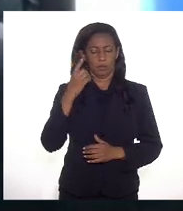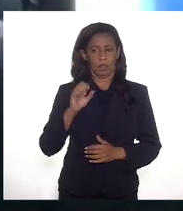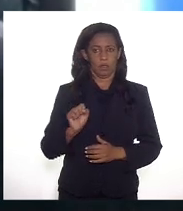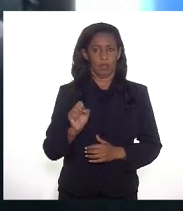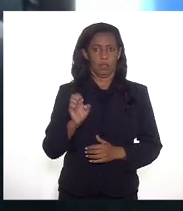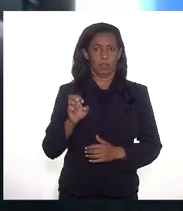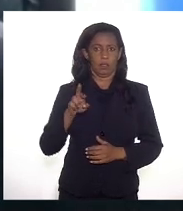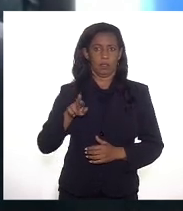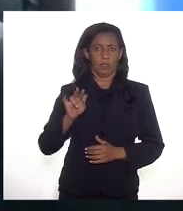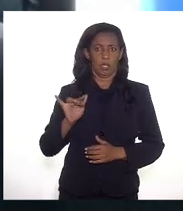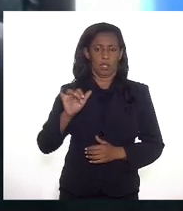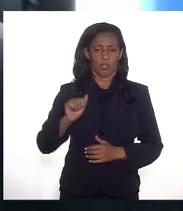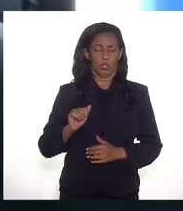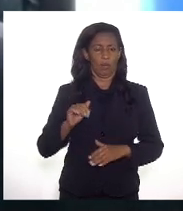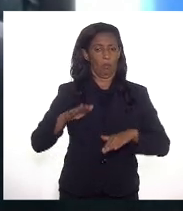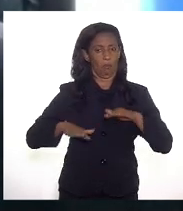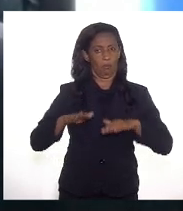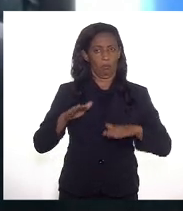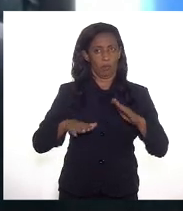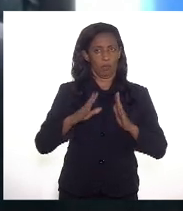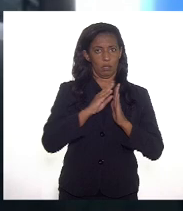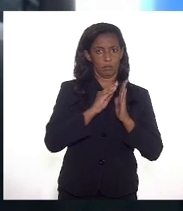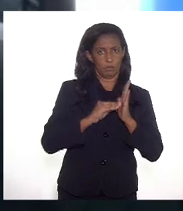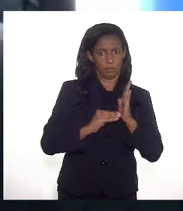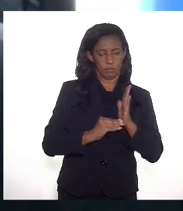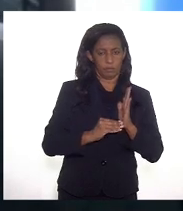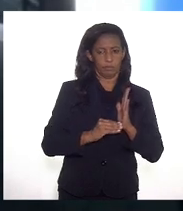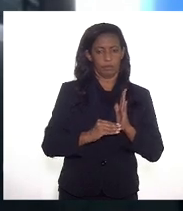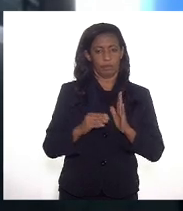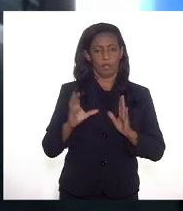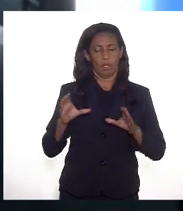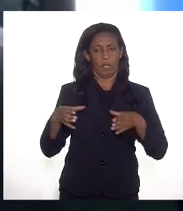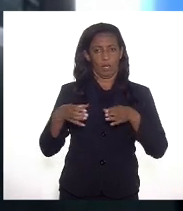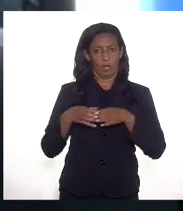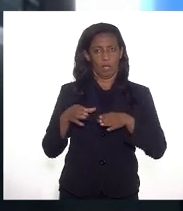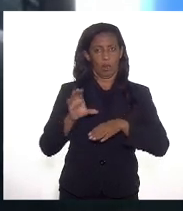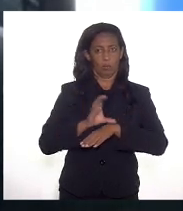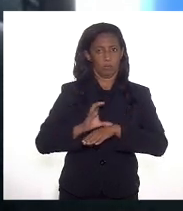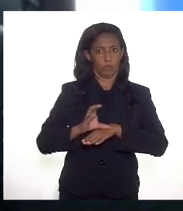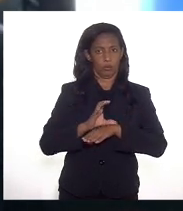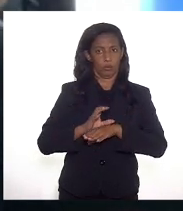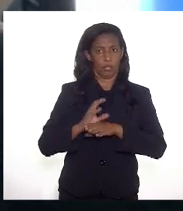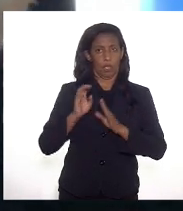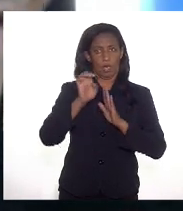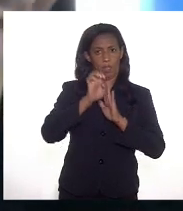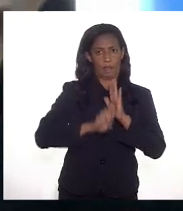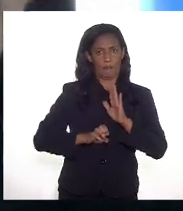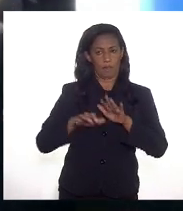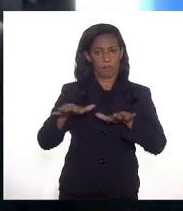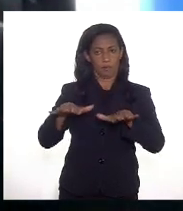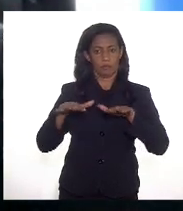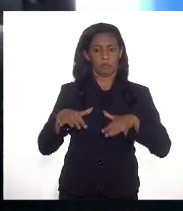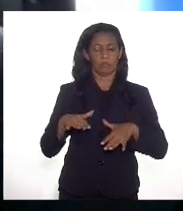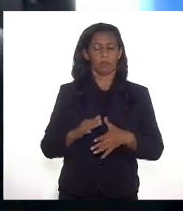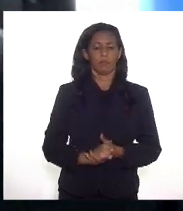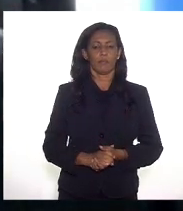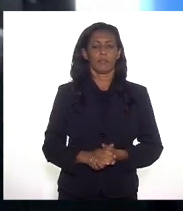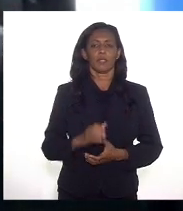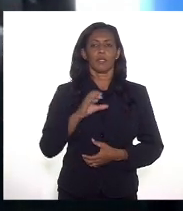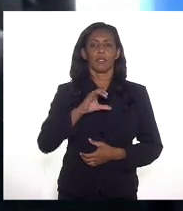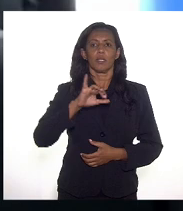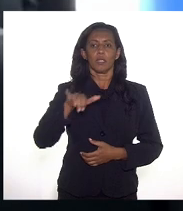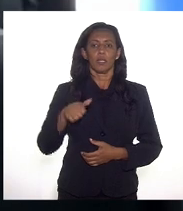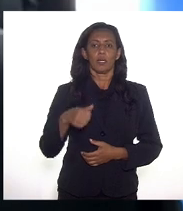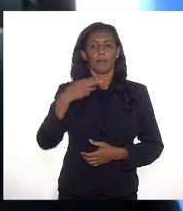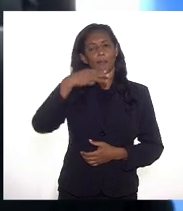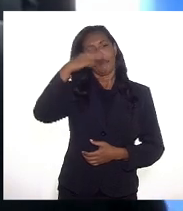Serginho. Pendendo de parecer da Comissão de Constituição e Justiça, a emenda de plenário. Para emitir parecer pela CCJ,